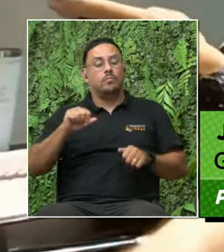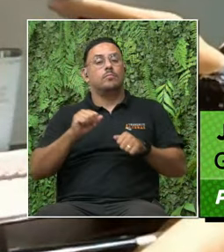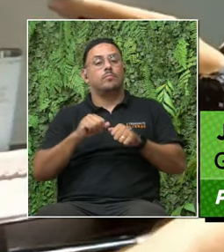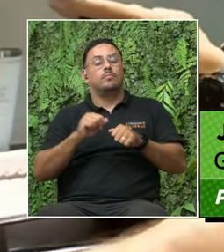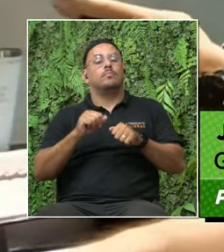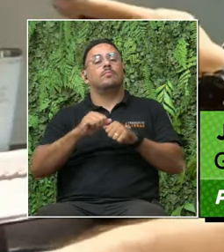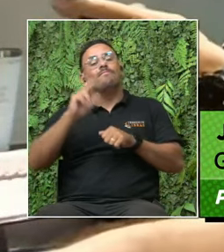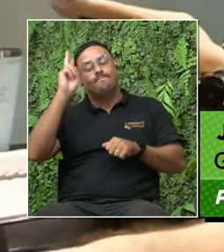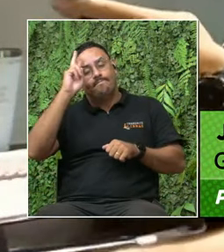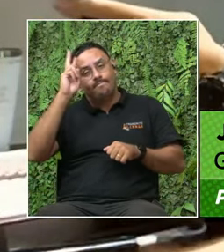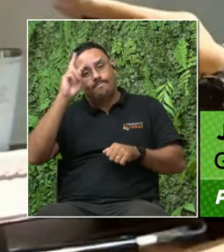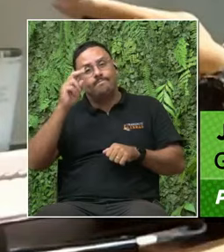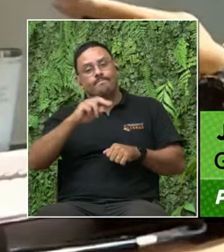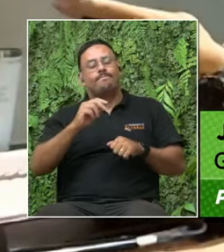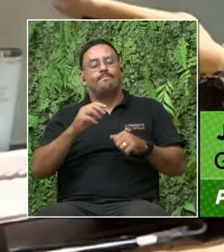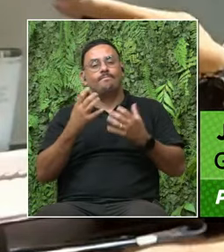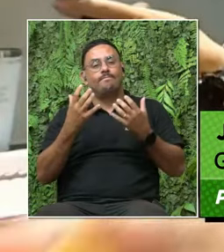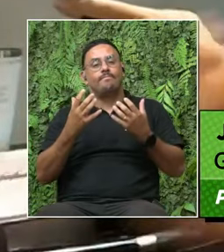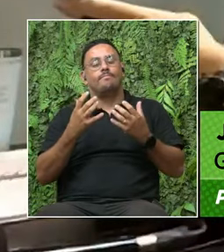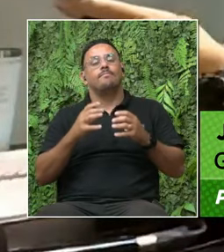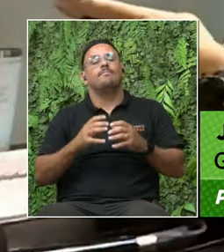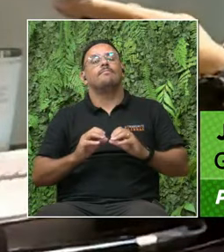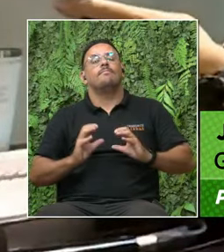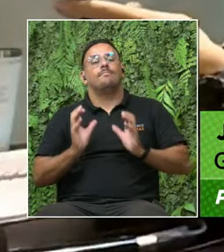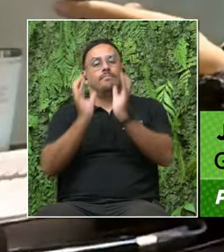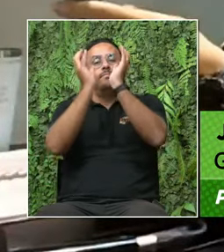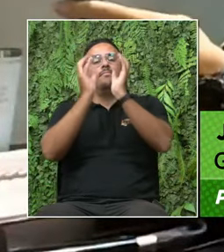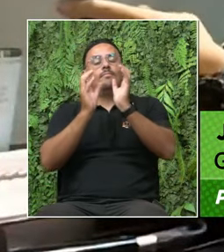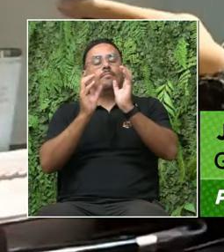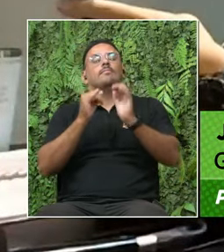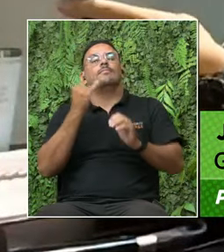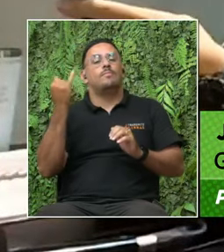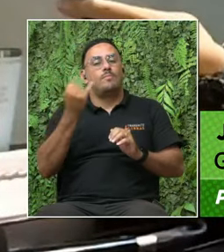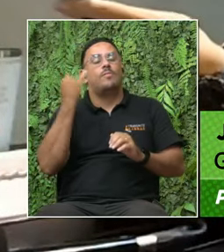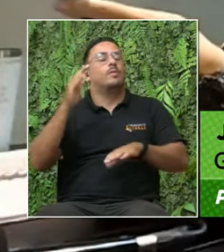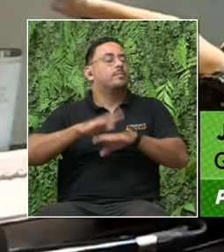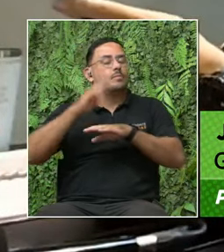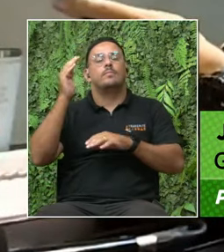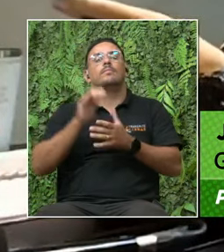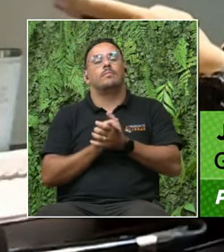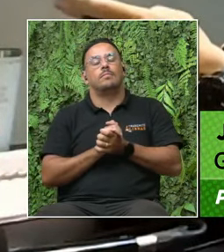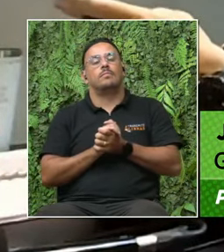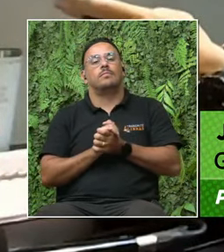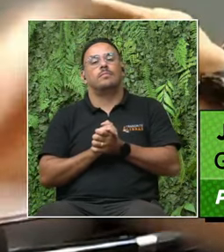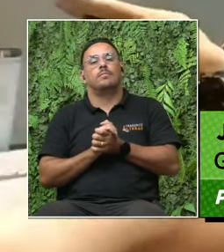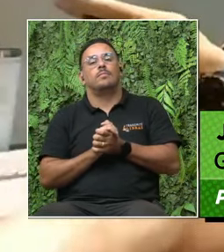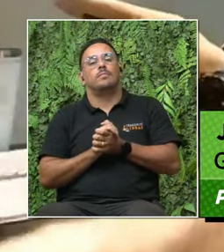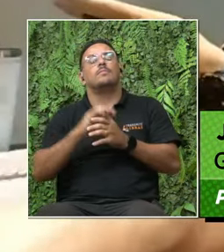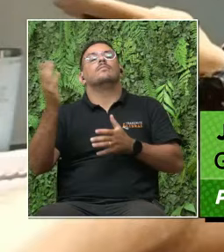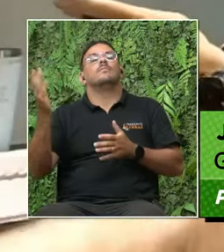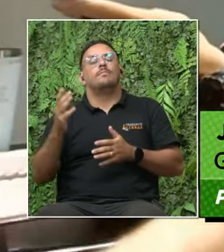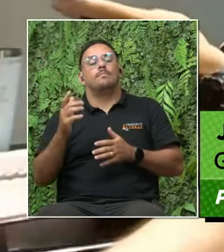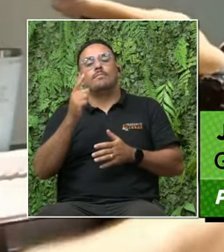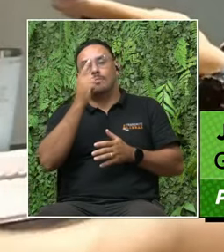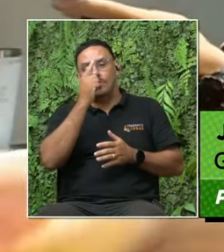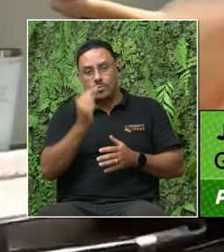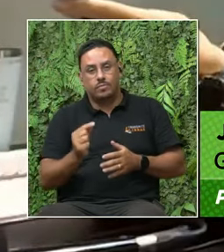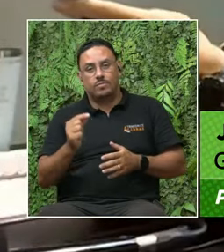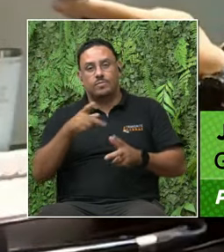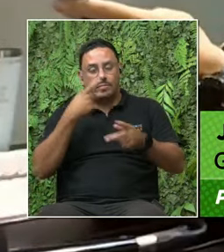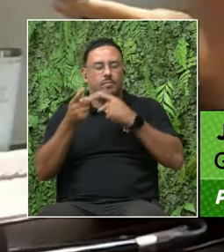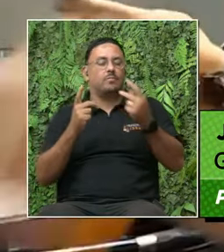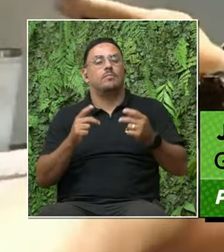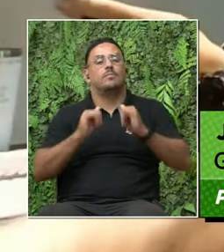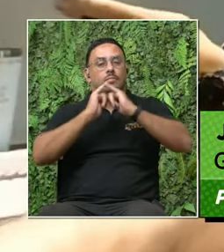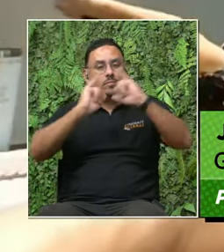história no clube não ganhar um jogo ou outro importante é levantar título Quanto tá valendo tá valendo Ah já diria o bruxo né o bruxo falou eu já dei